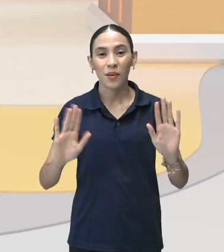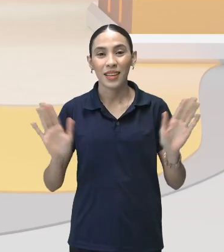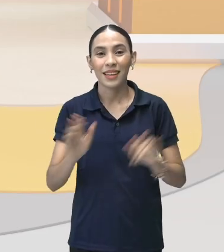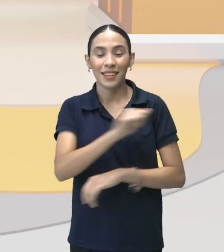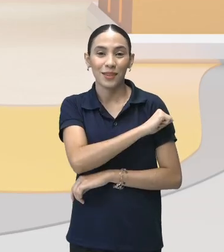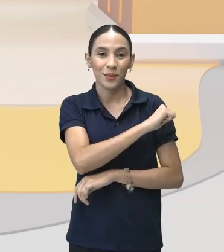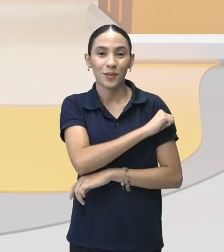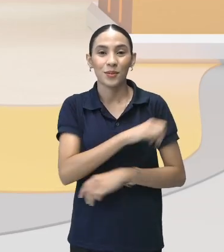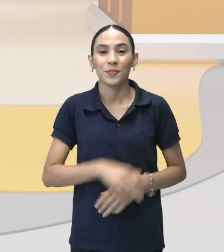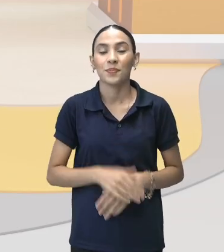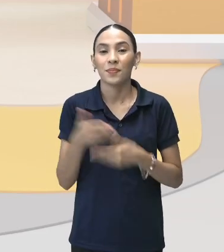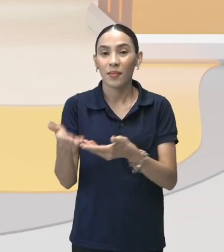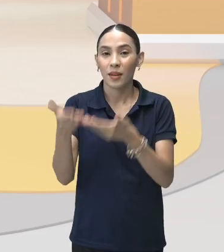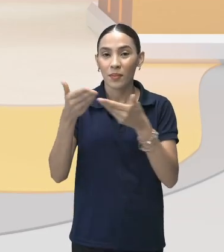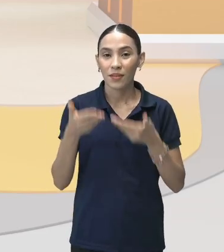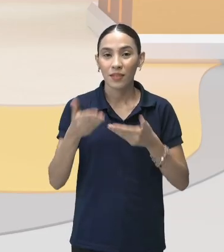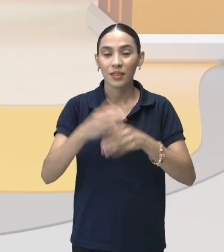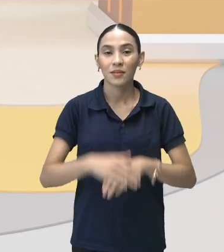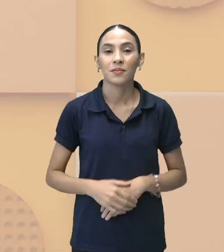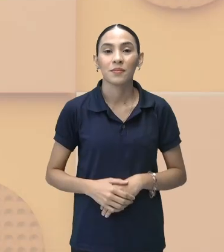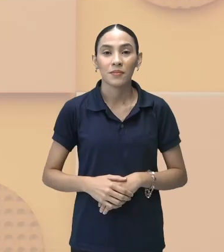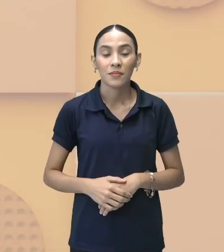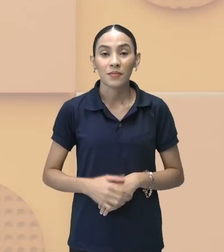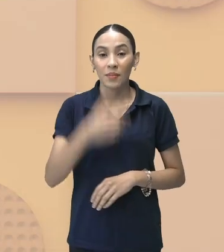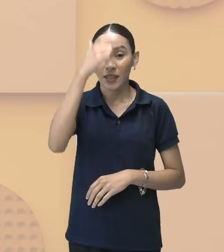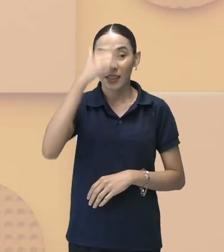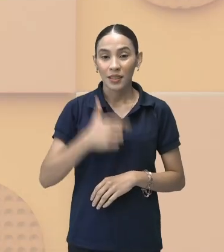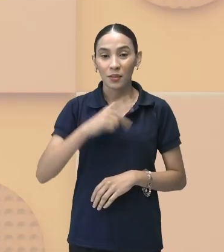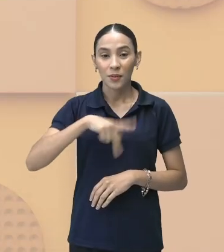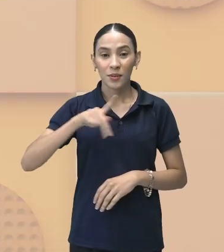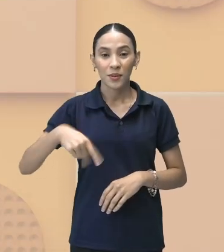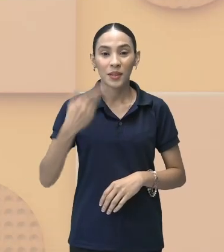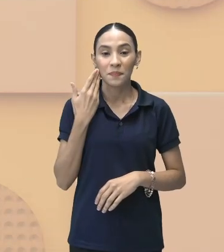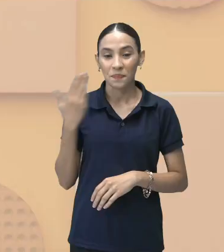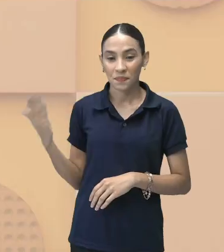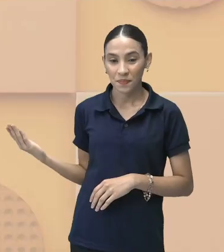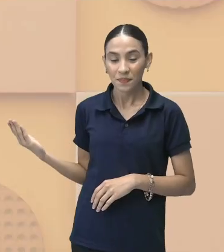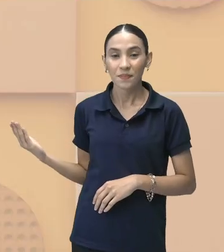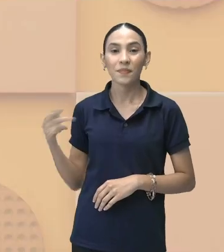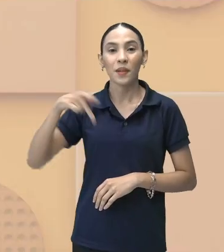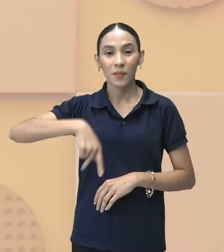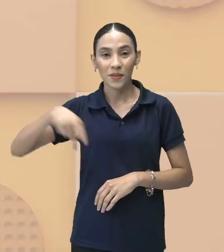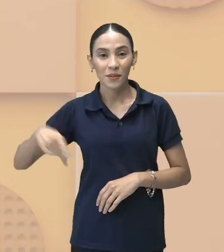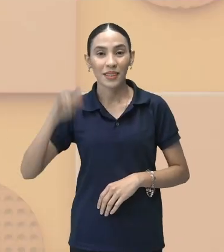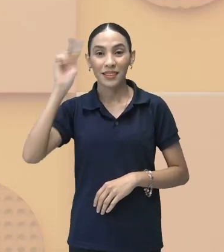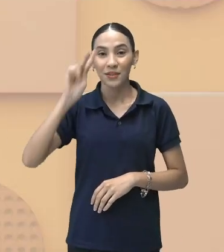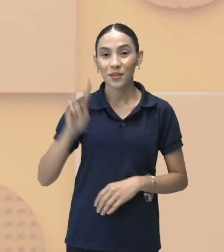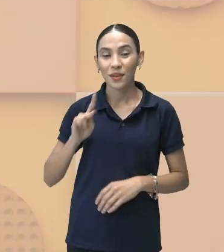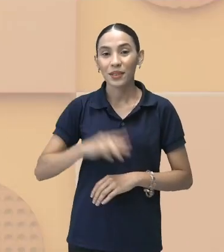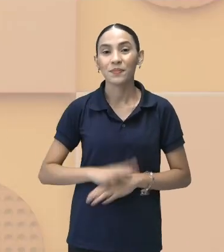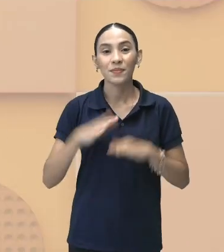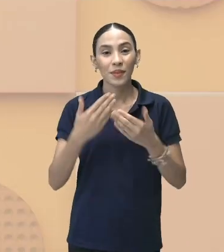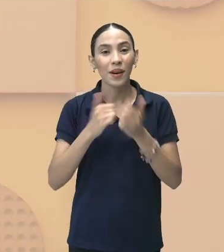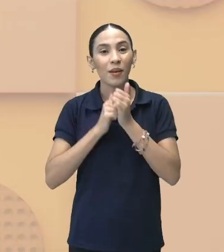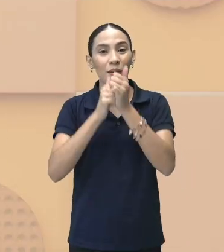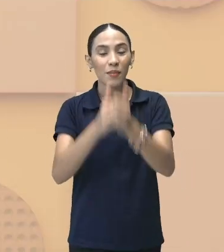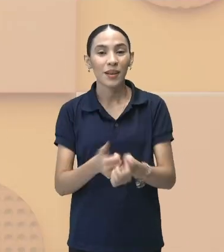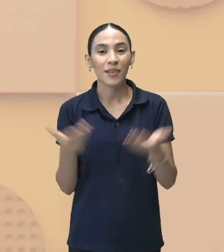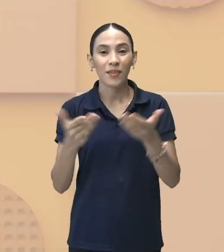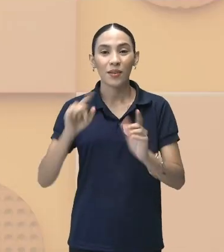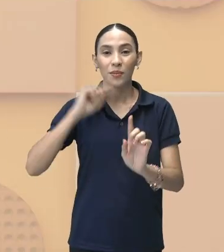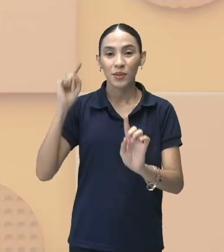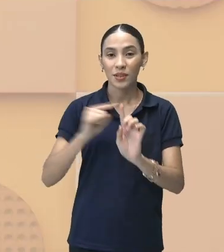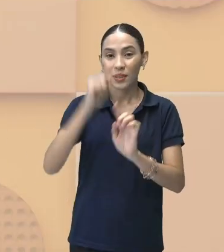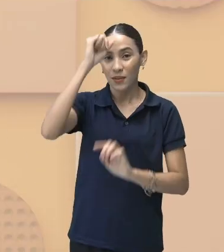Olá, queridos alunos, sejam todos bem-vindos. Eu sou a professora Michele Santos, professora de História, e acompanhem comigo o objeto